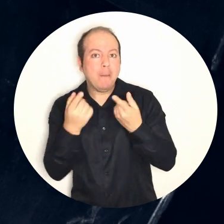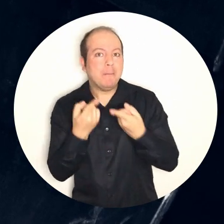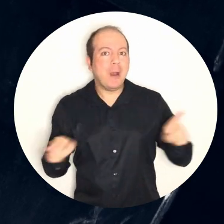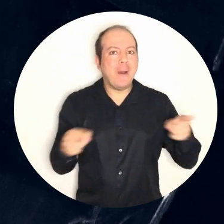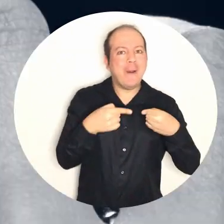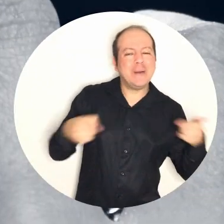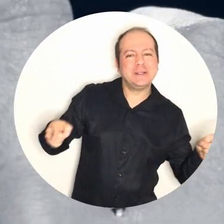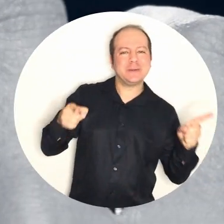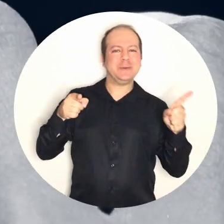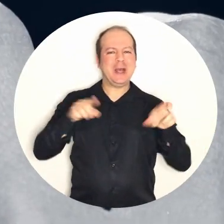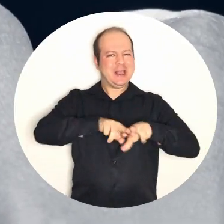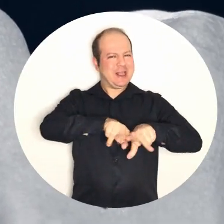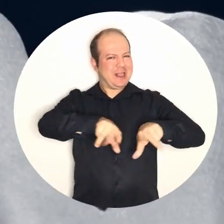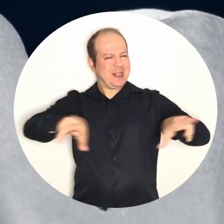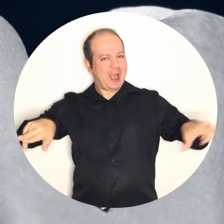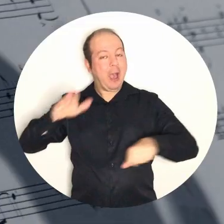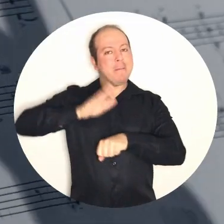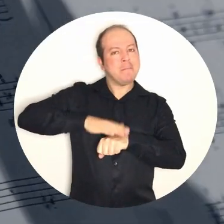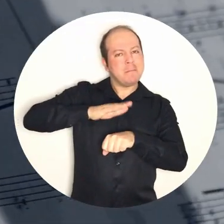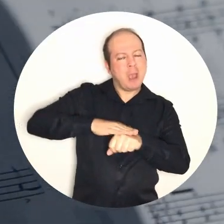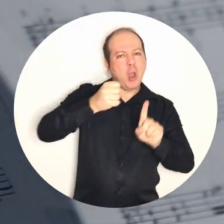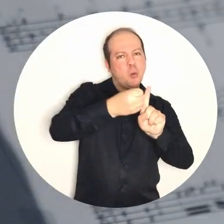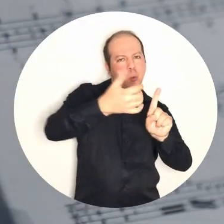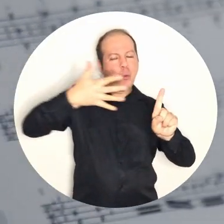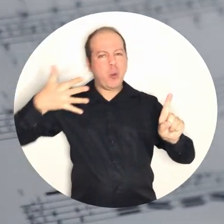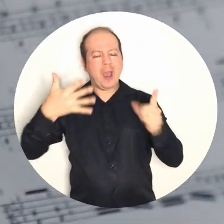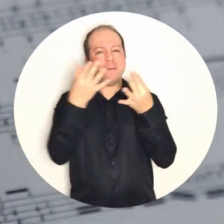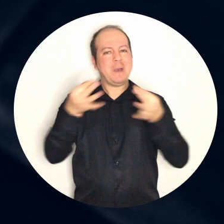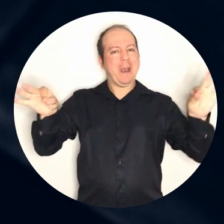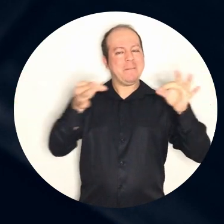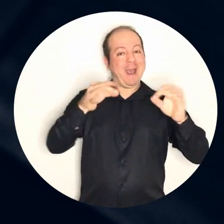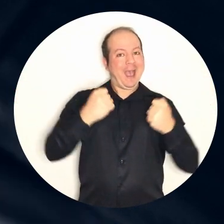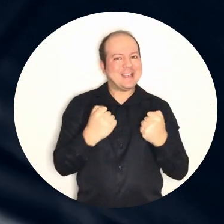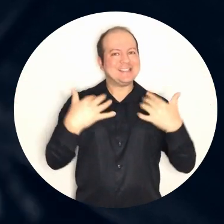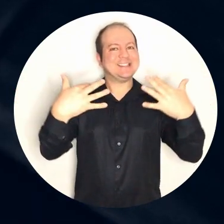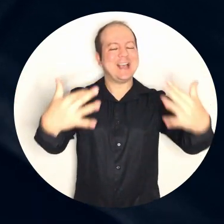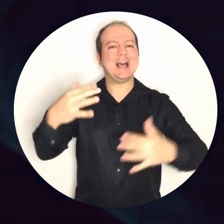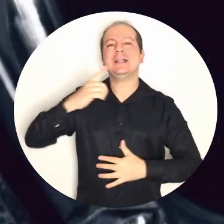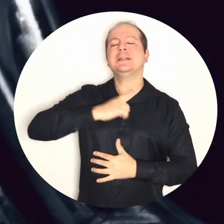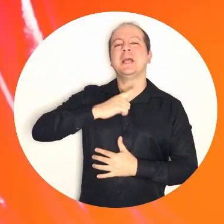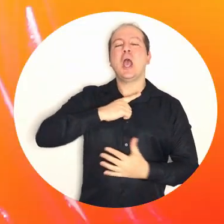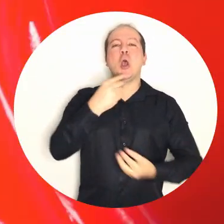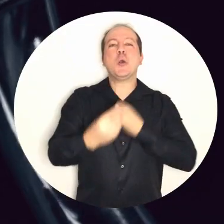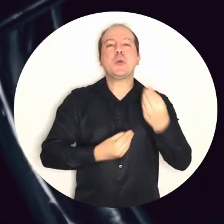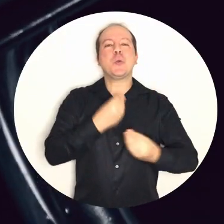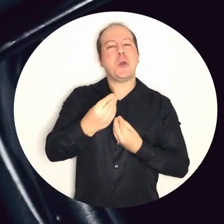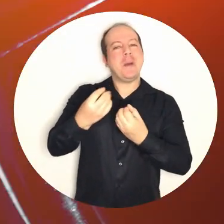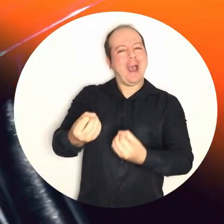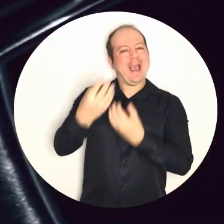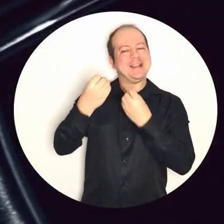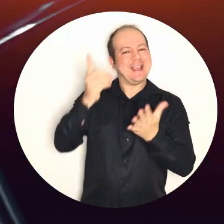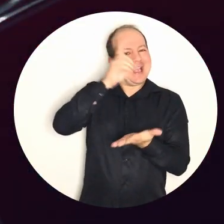de músicos, instrumentistas, que executam uma página sinfônica em salas de concerto, como nos ensinam